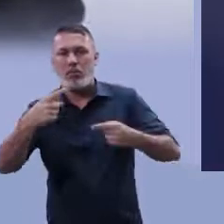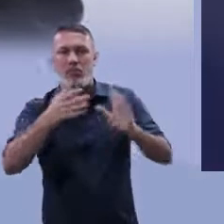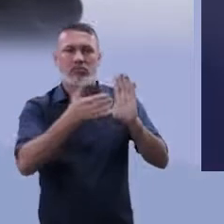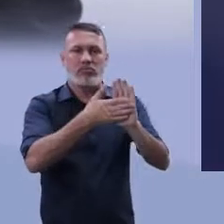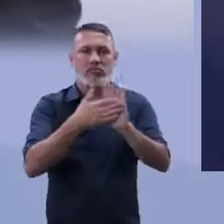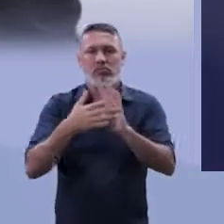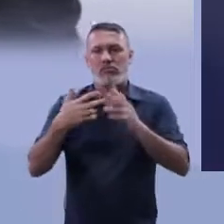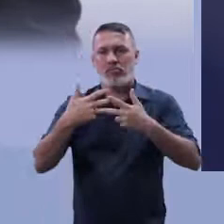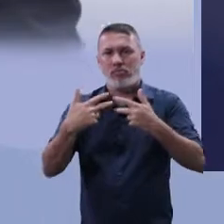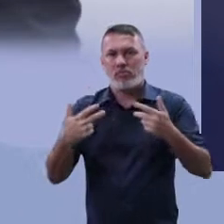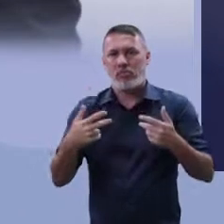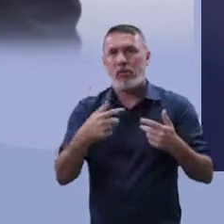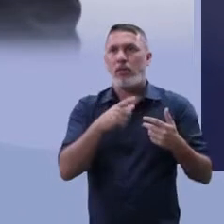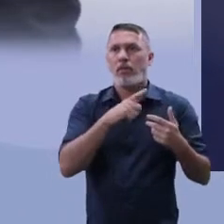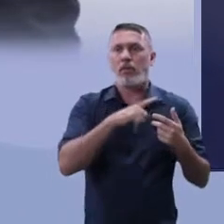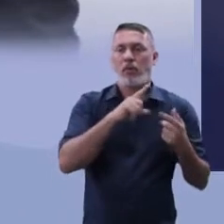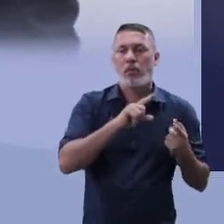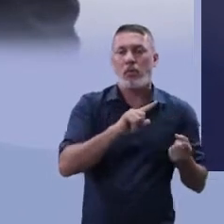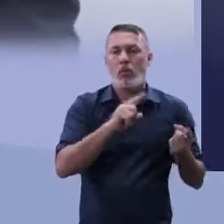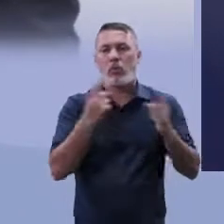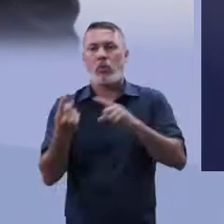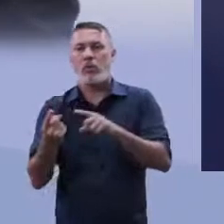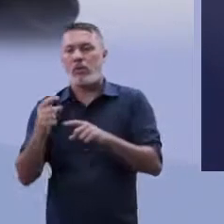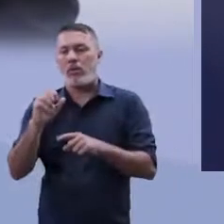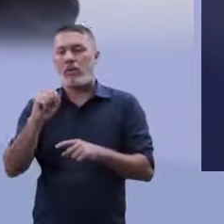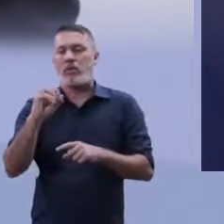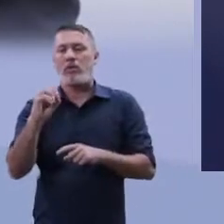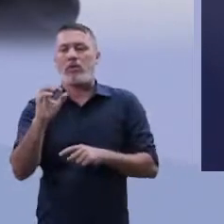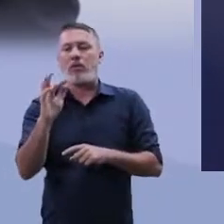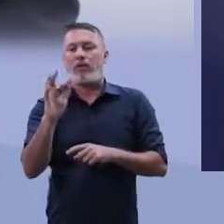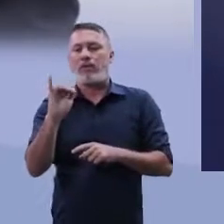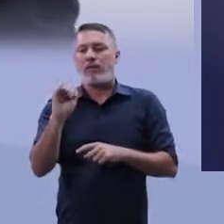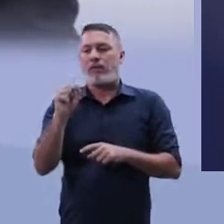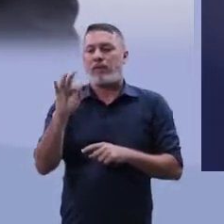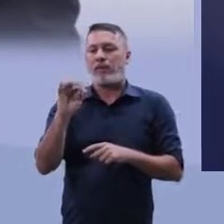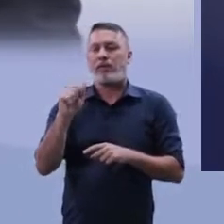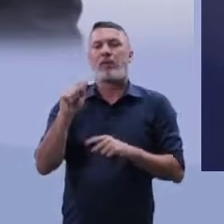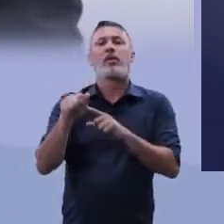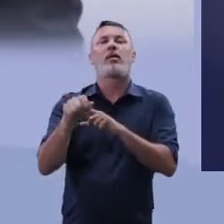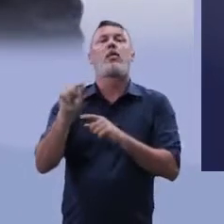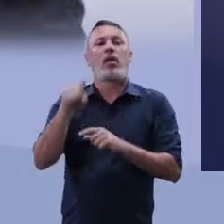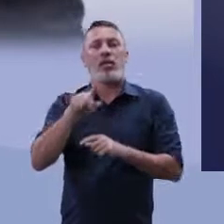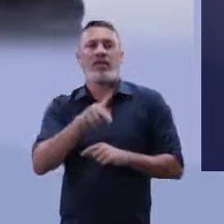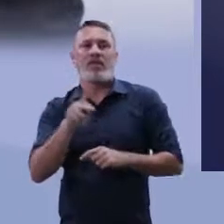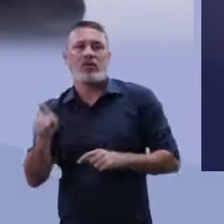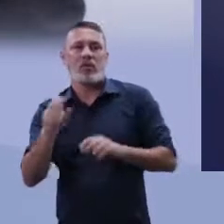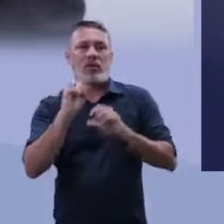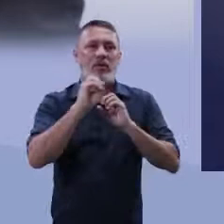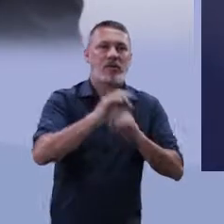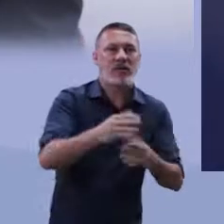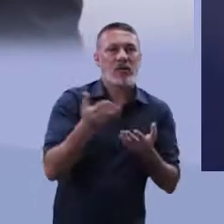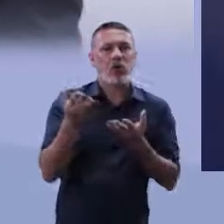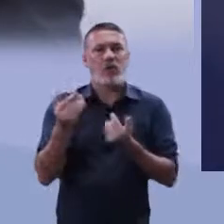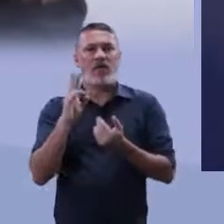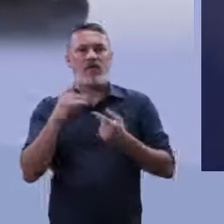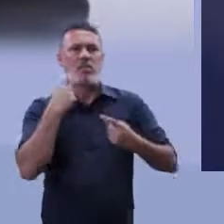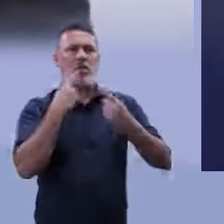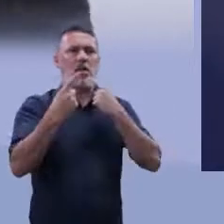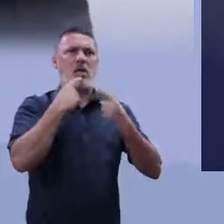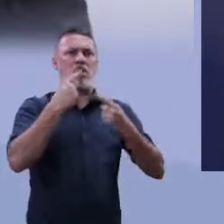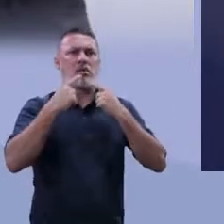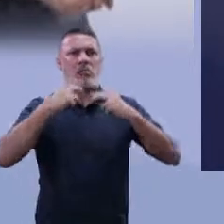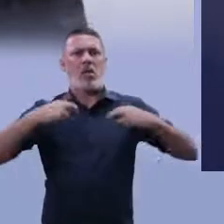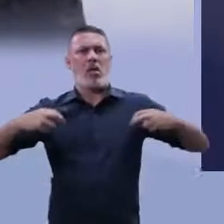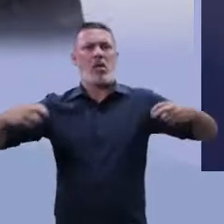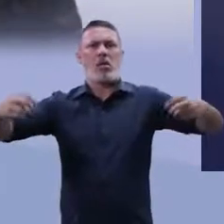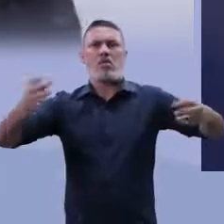política em contraposição aos sofistas, que eram professores que ensinavam os jovens a debater